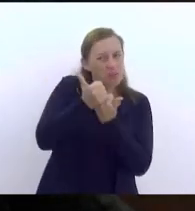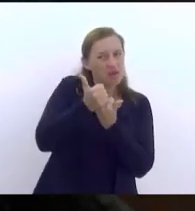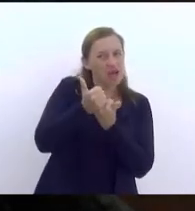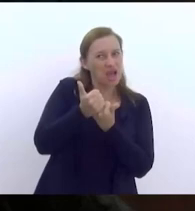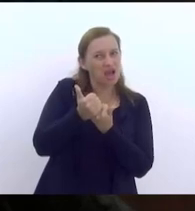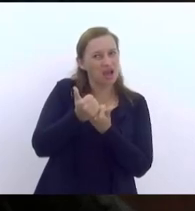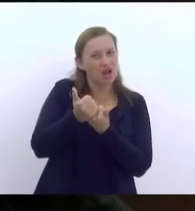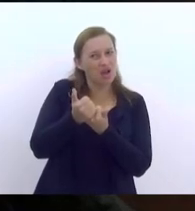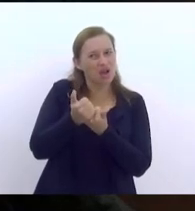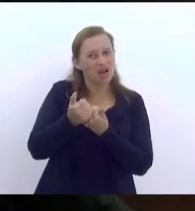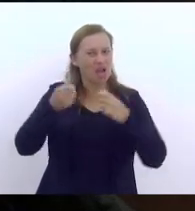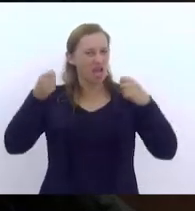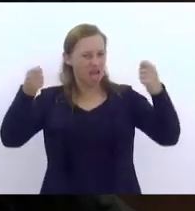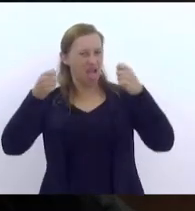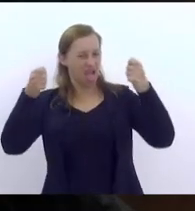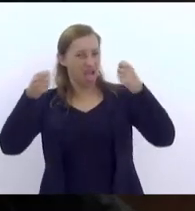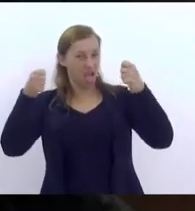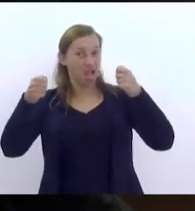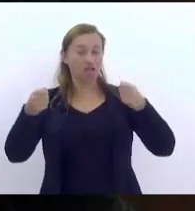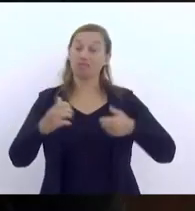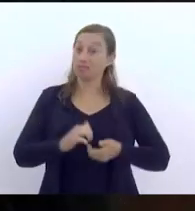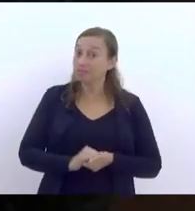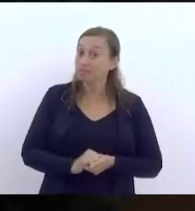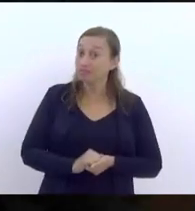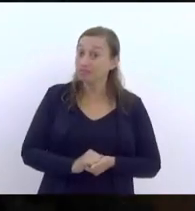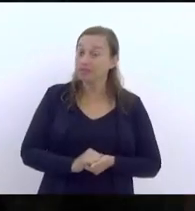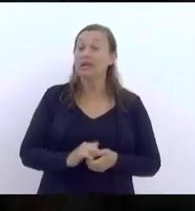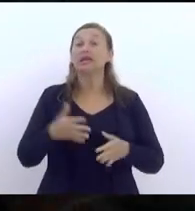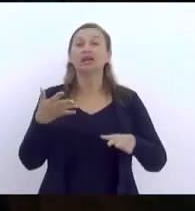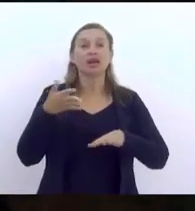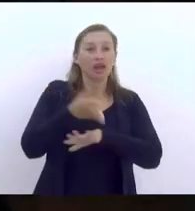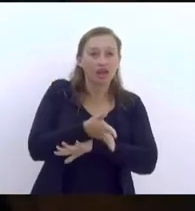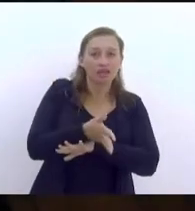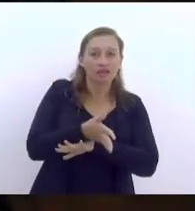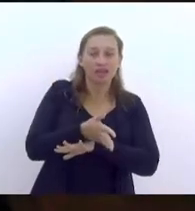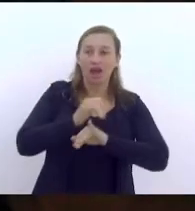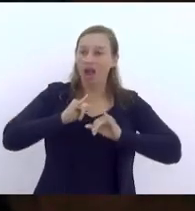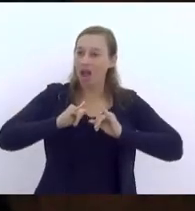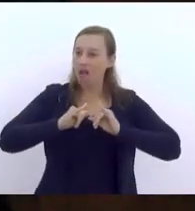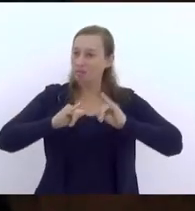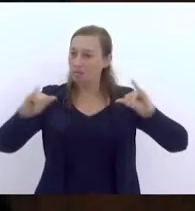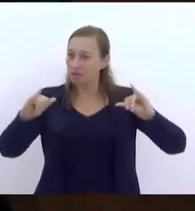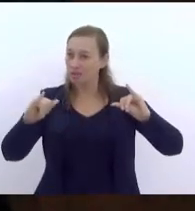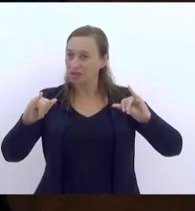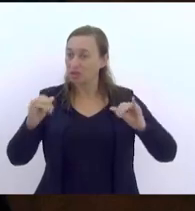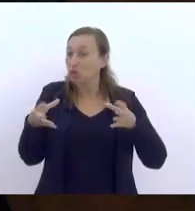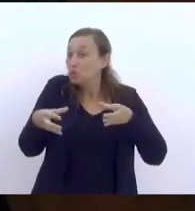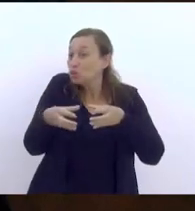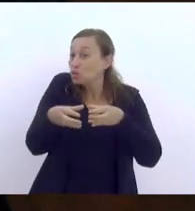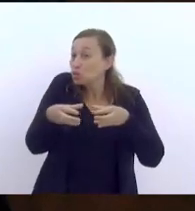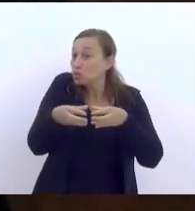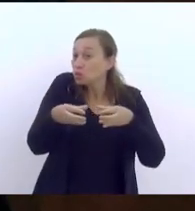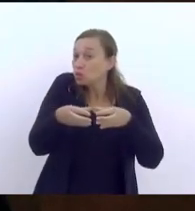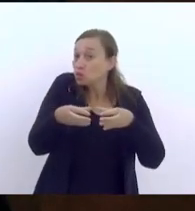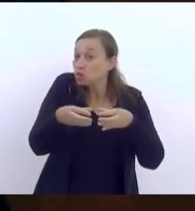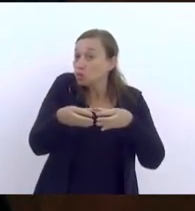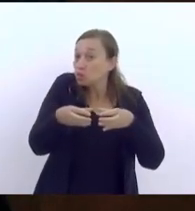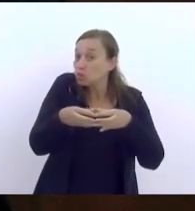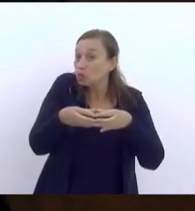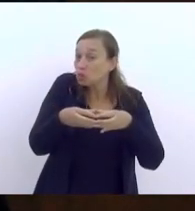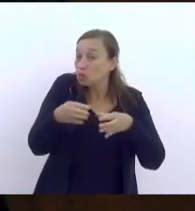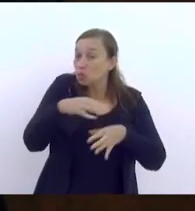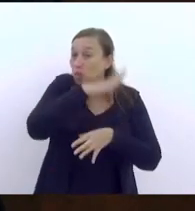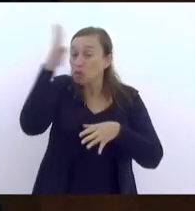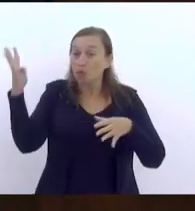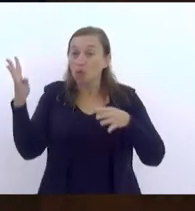protesto? E aí entra a publicação no grupo, aliás, na página